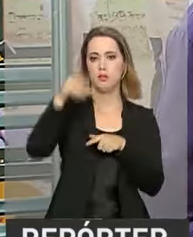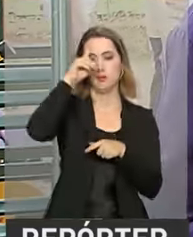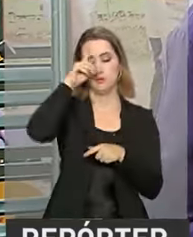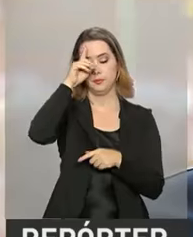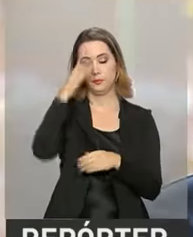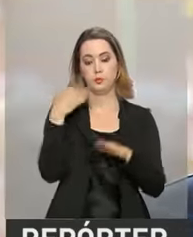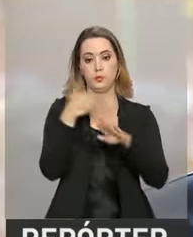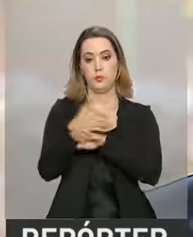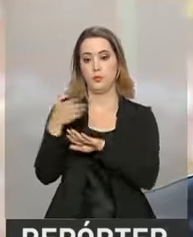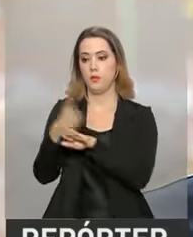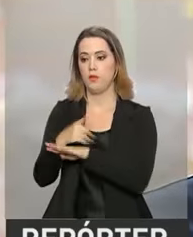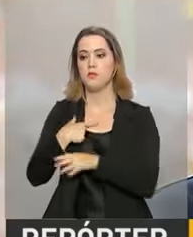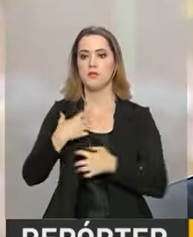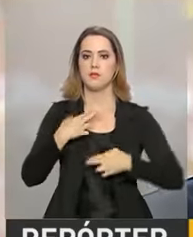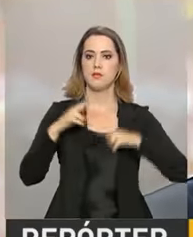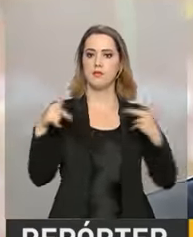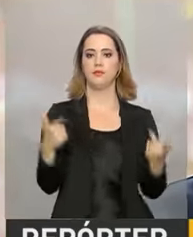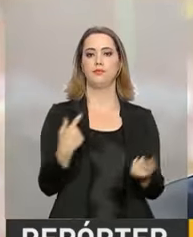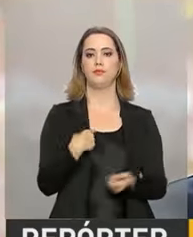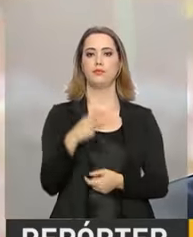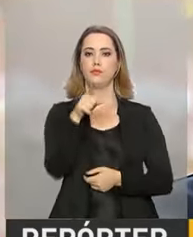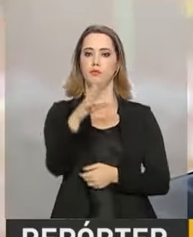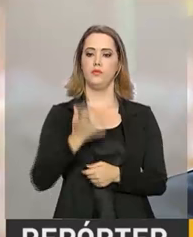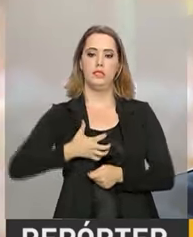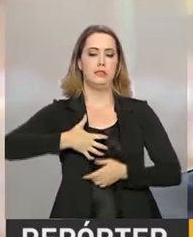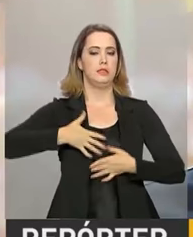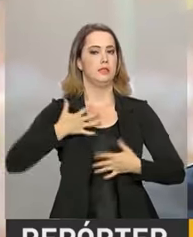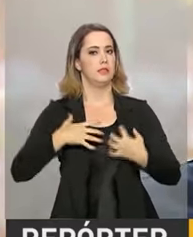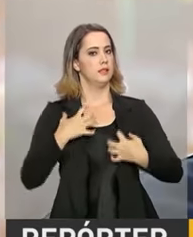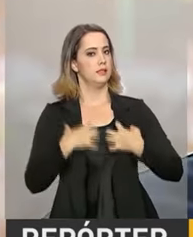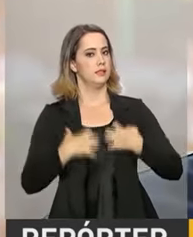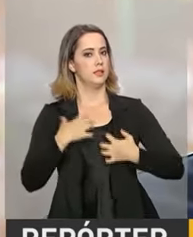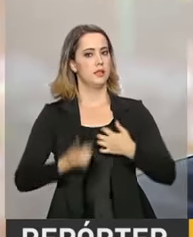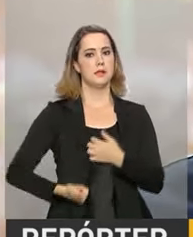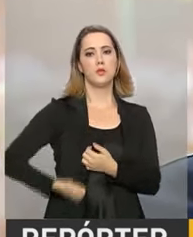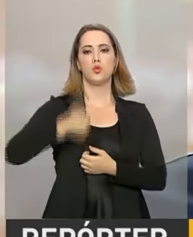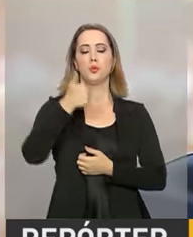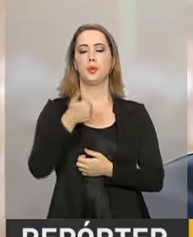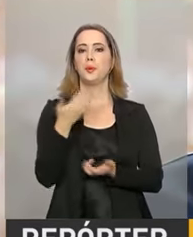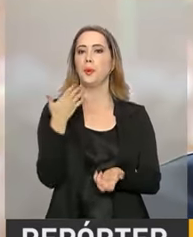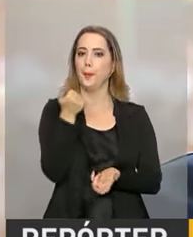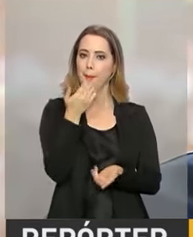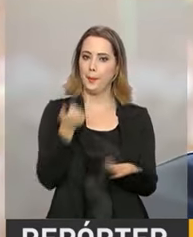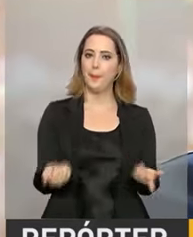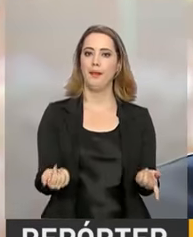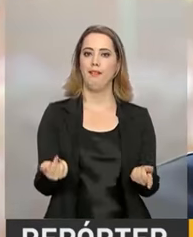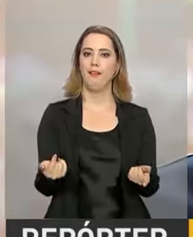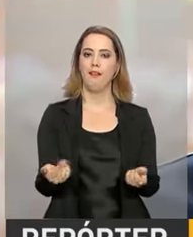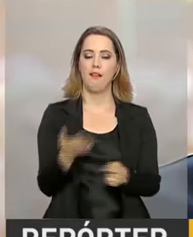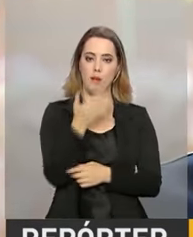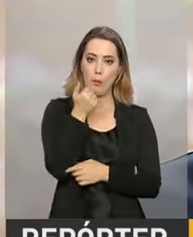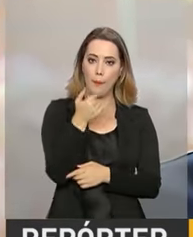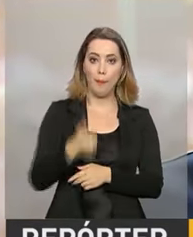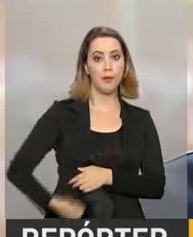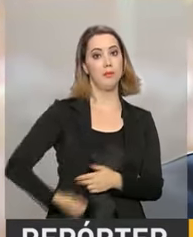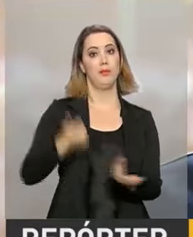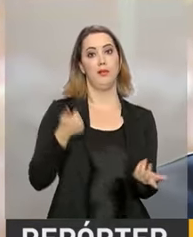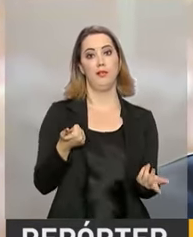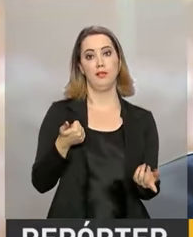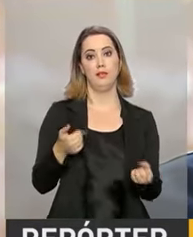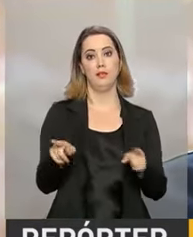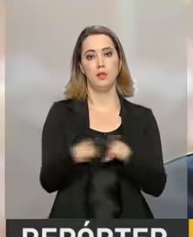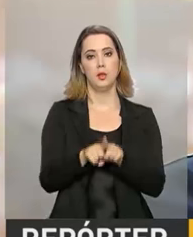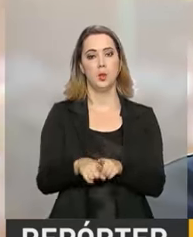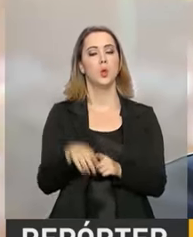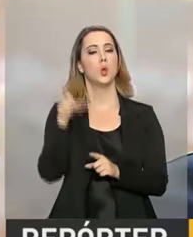a diferença você tem mais disposição para se alimentar se alimentar melhor você tem